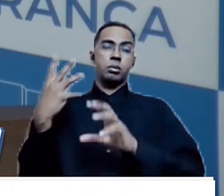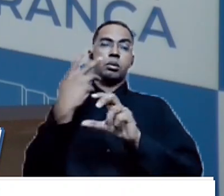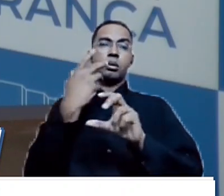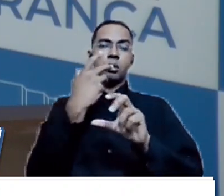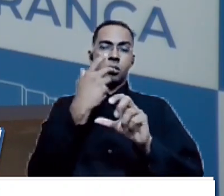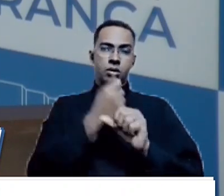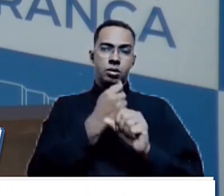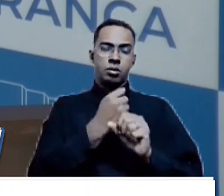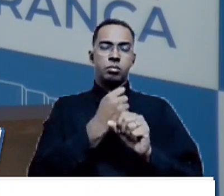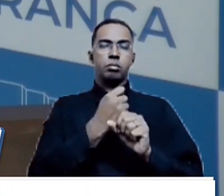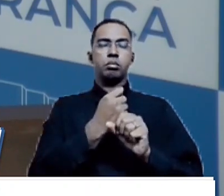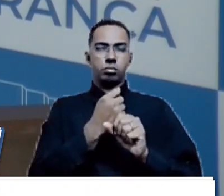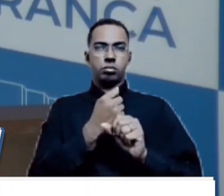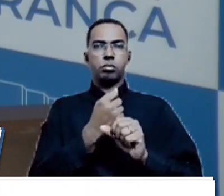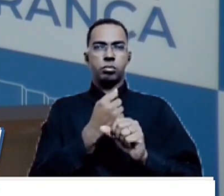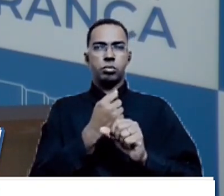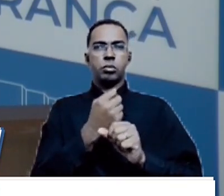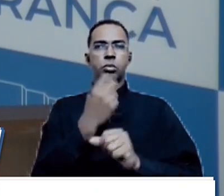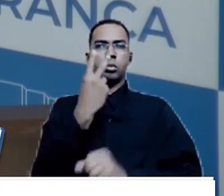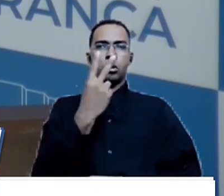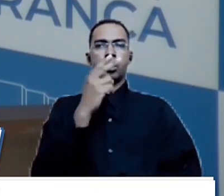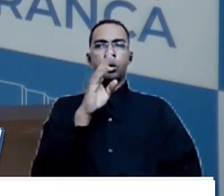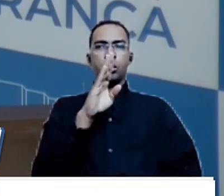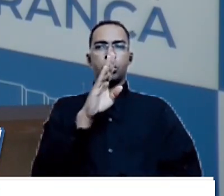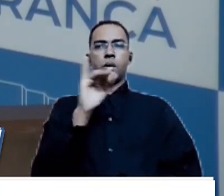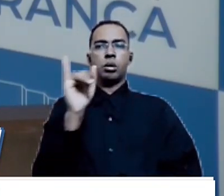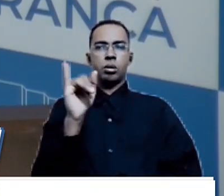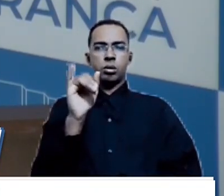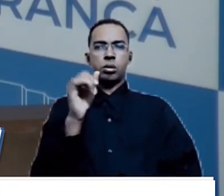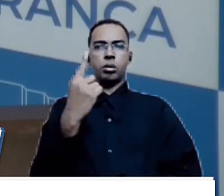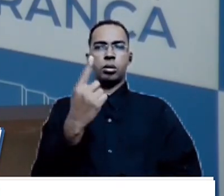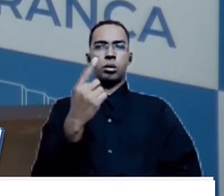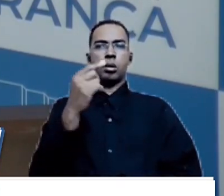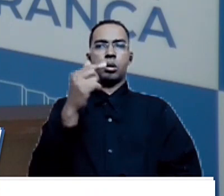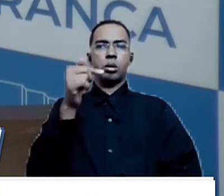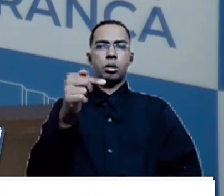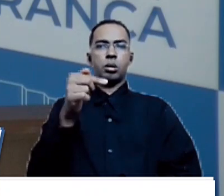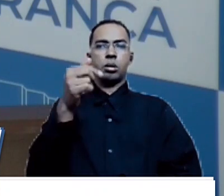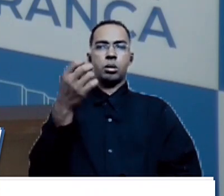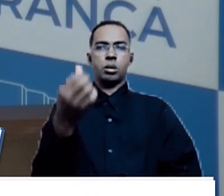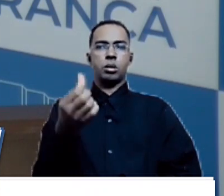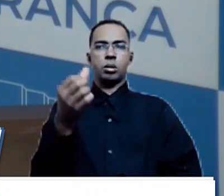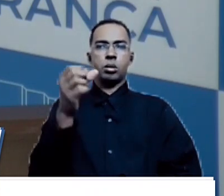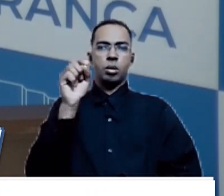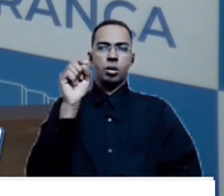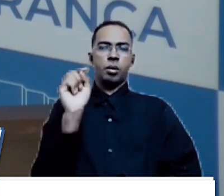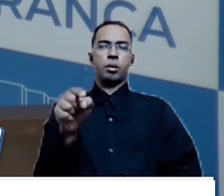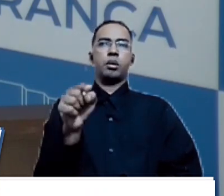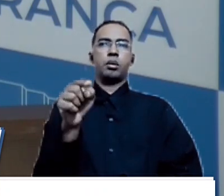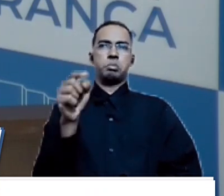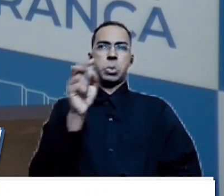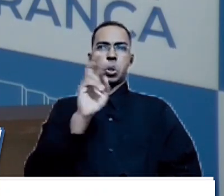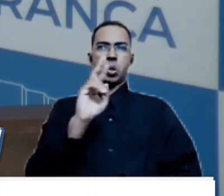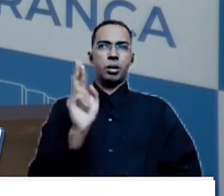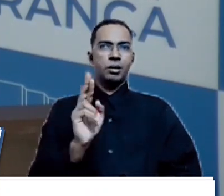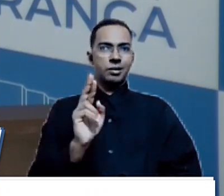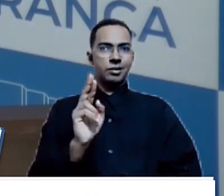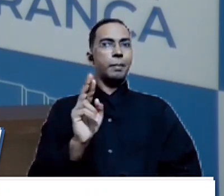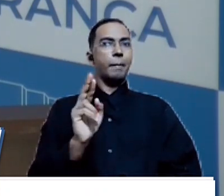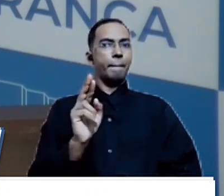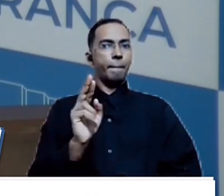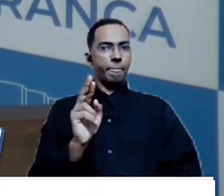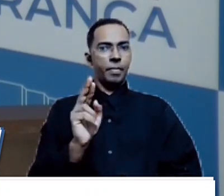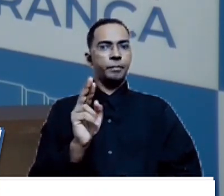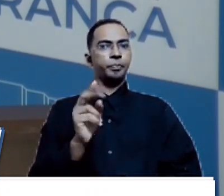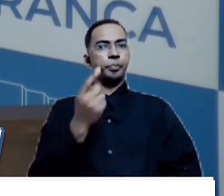de 2 Bilhões 176 mil Então veja